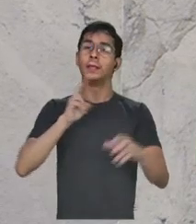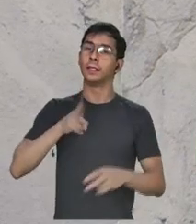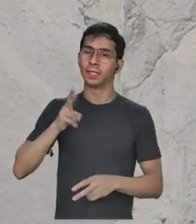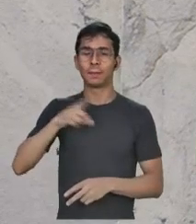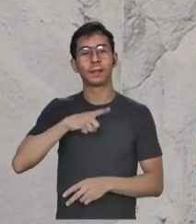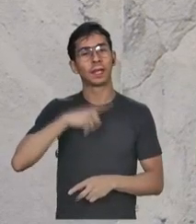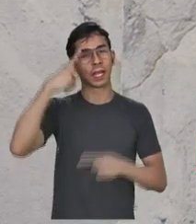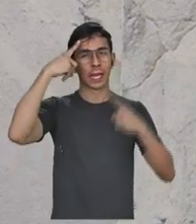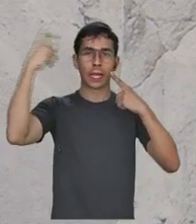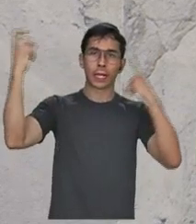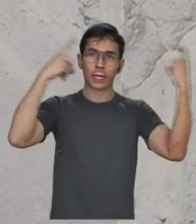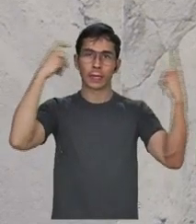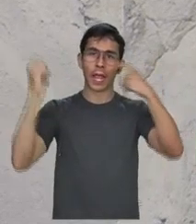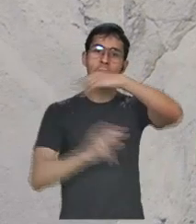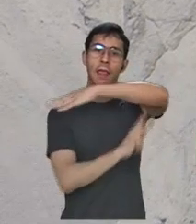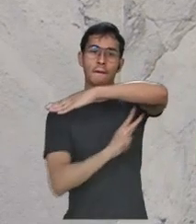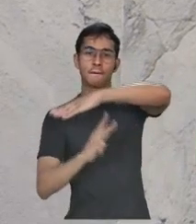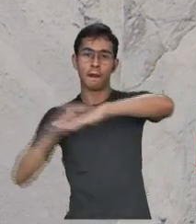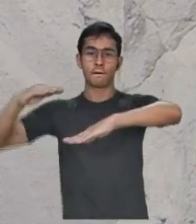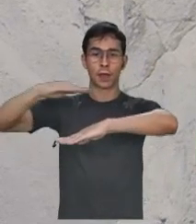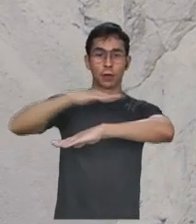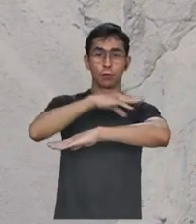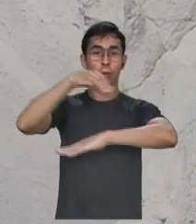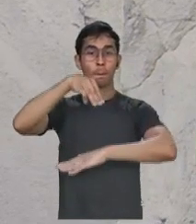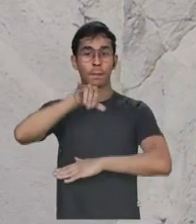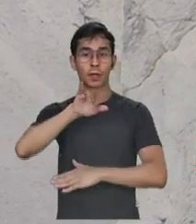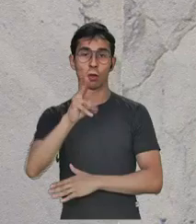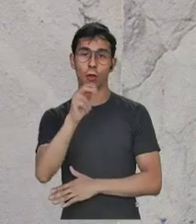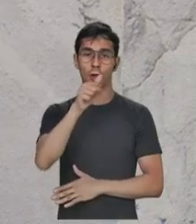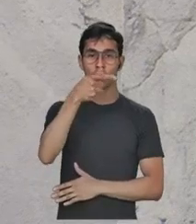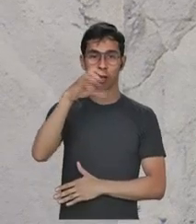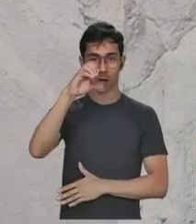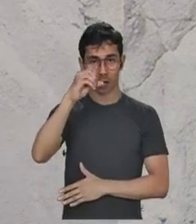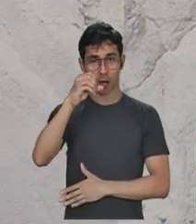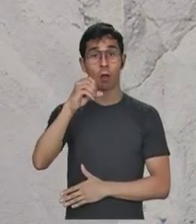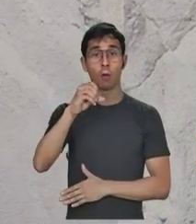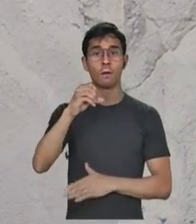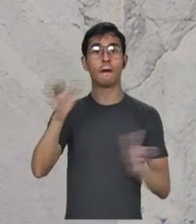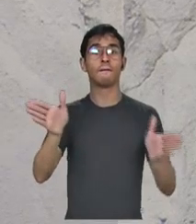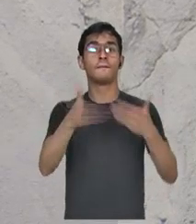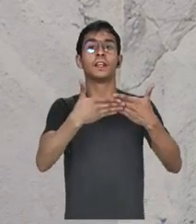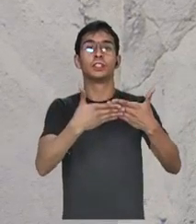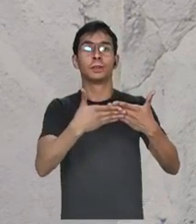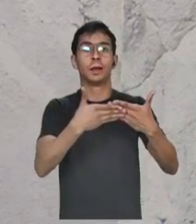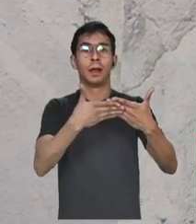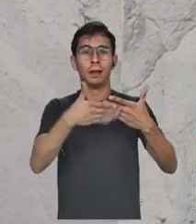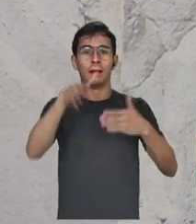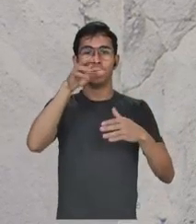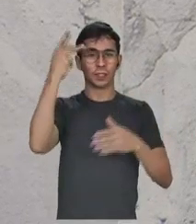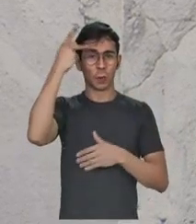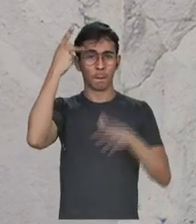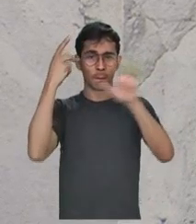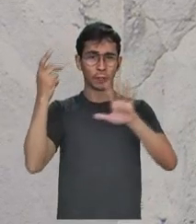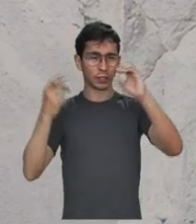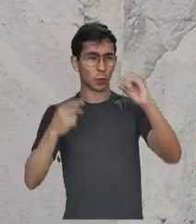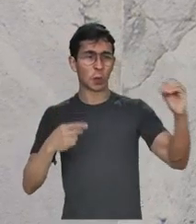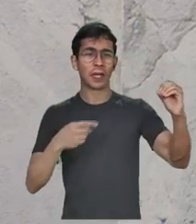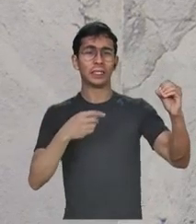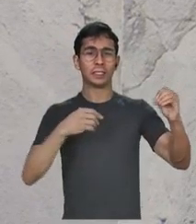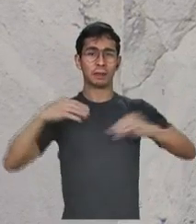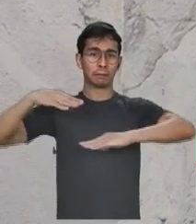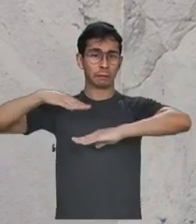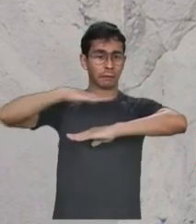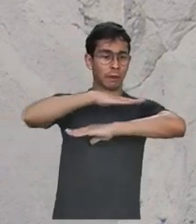viaduto minhocão ali na região oeste de são paulo eu não sei oq vai que quem vai ganhar com alguém vai ganhar